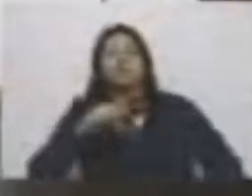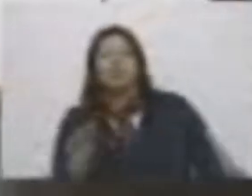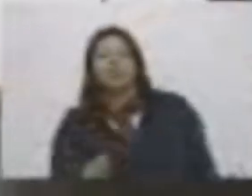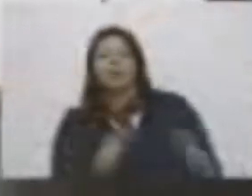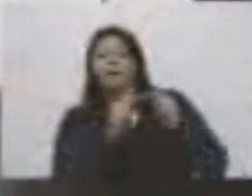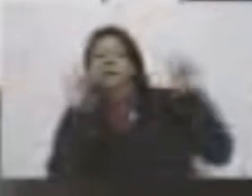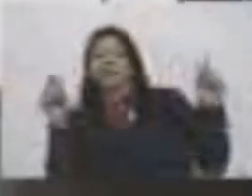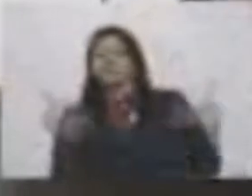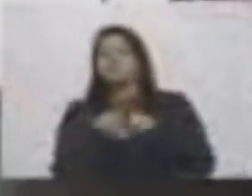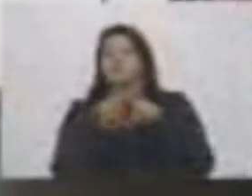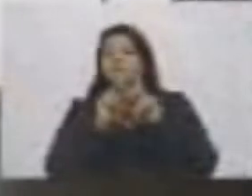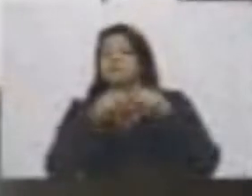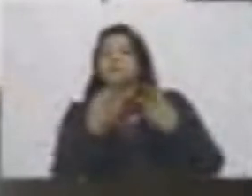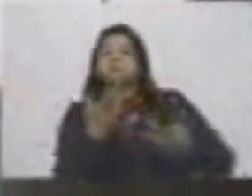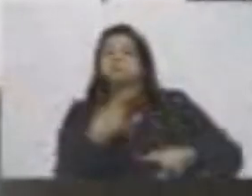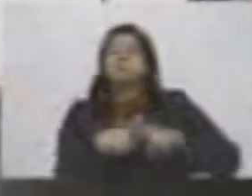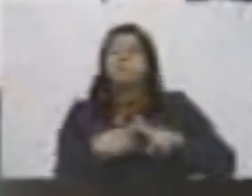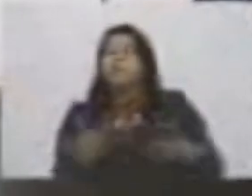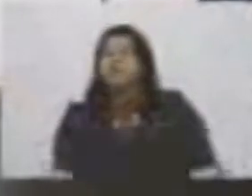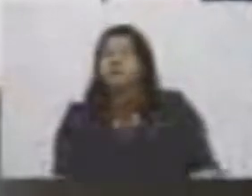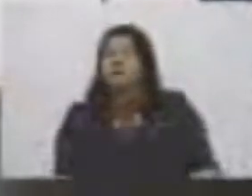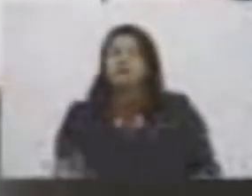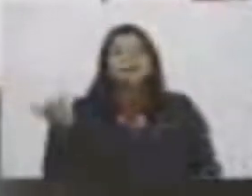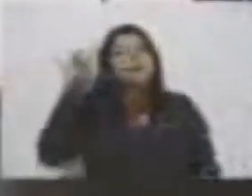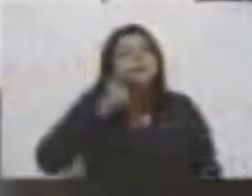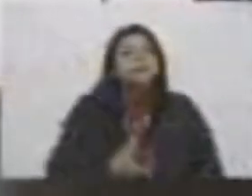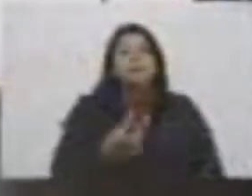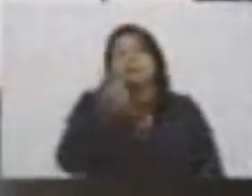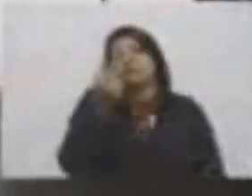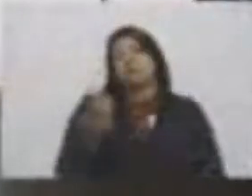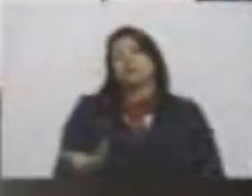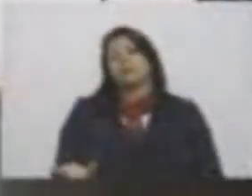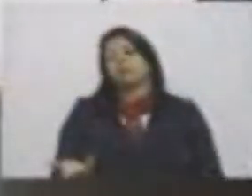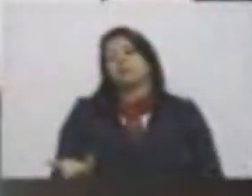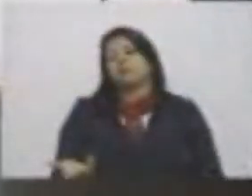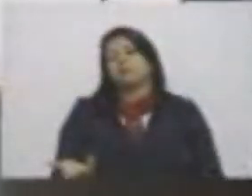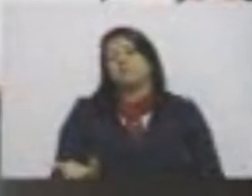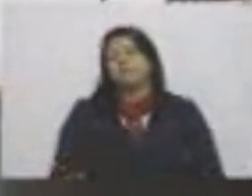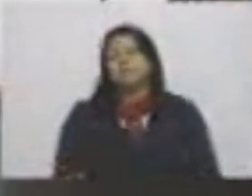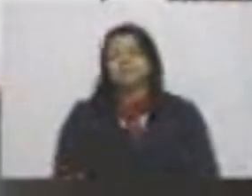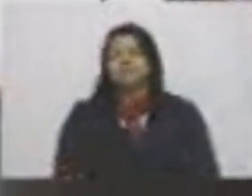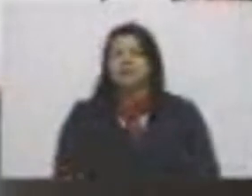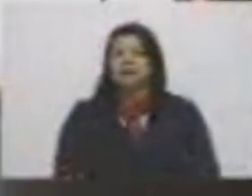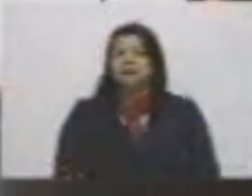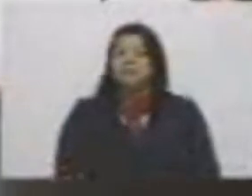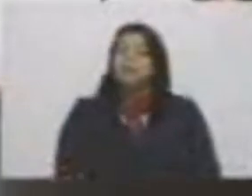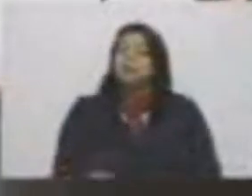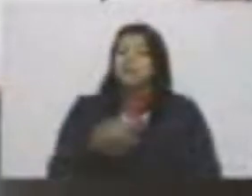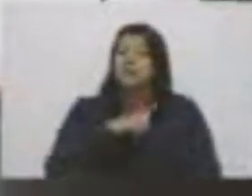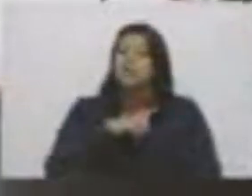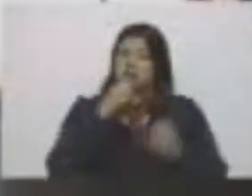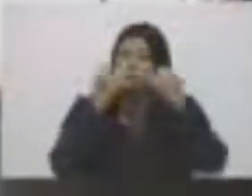e por que não conseguir esse dinheiro a fundo perdido? Principalmente o PAC, por